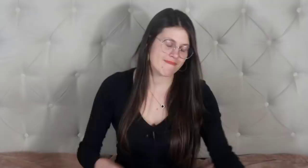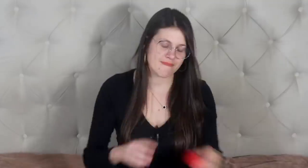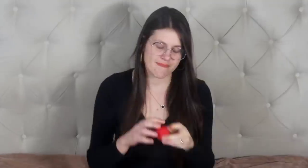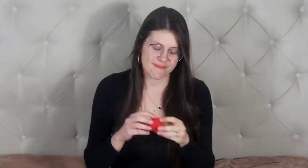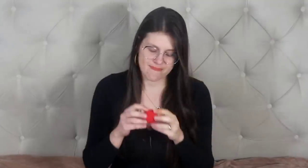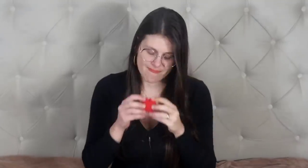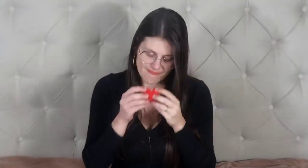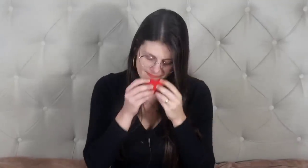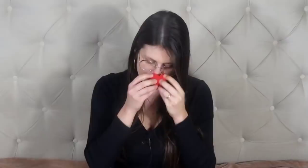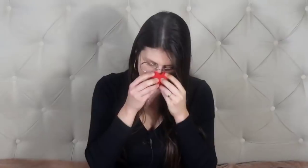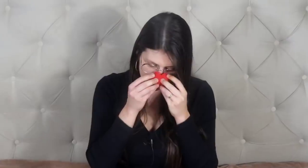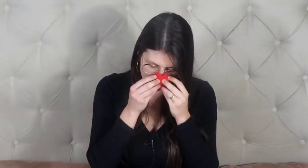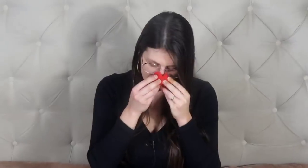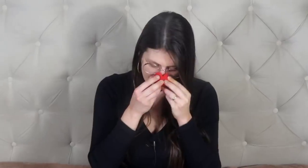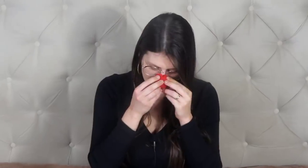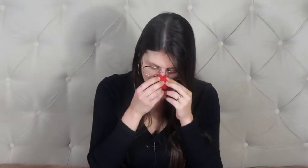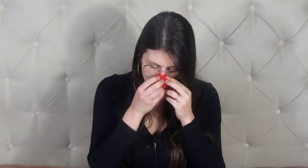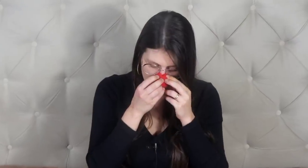mesmo.